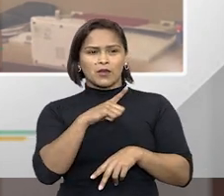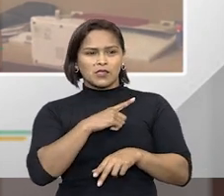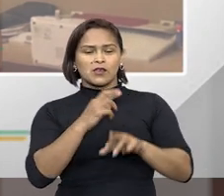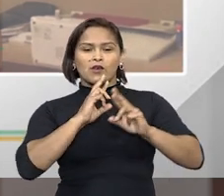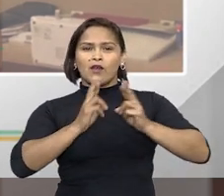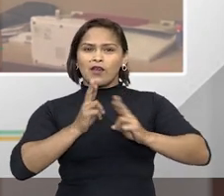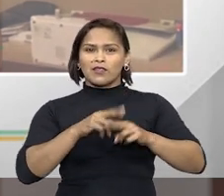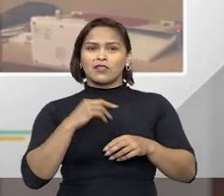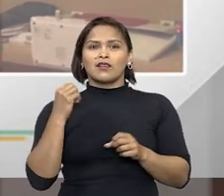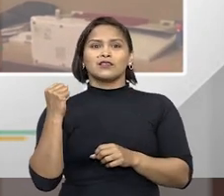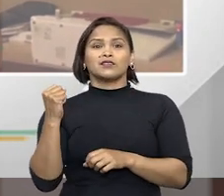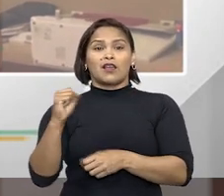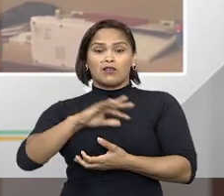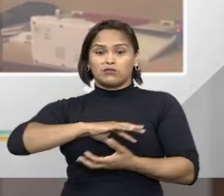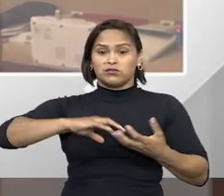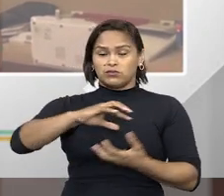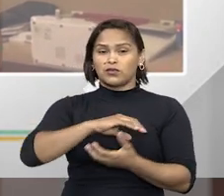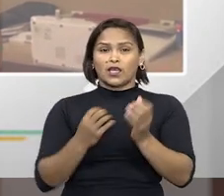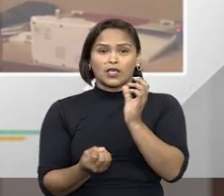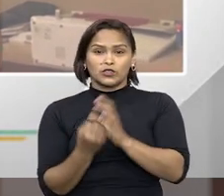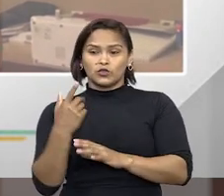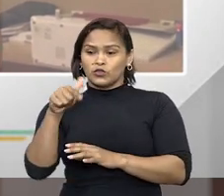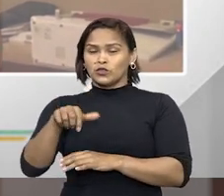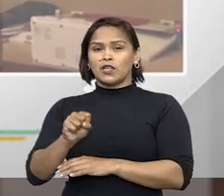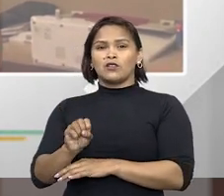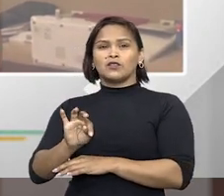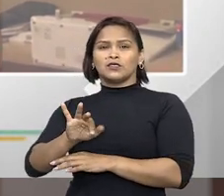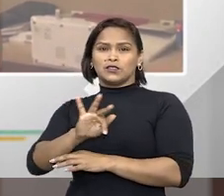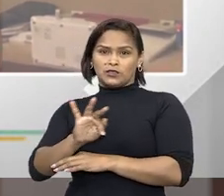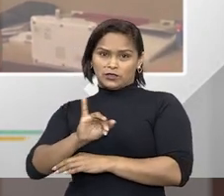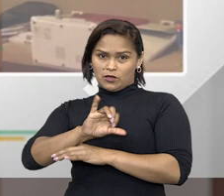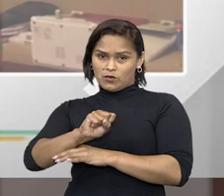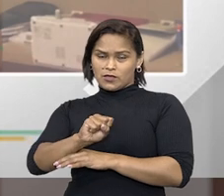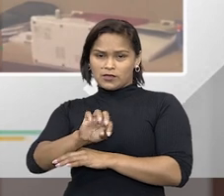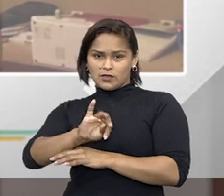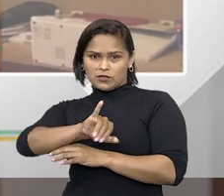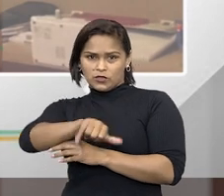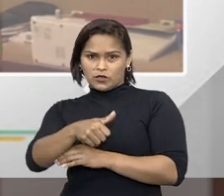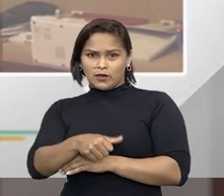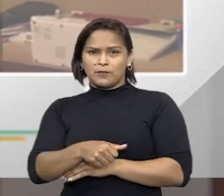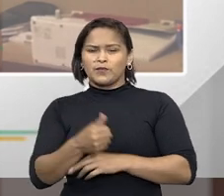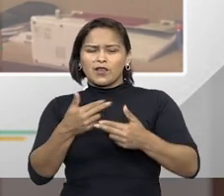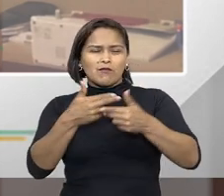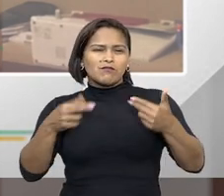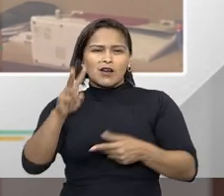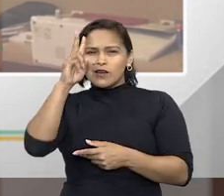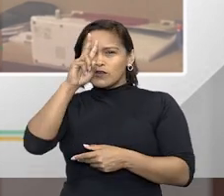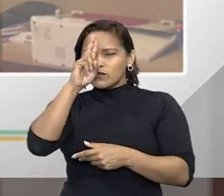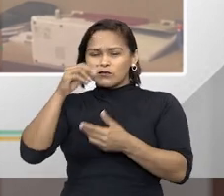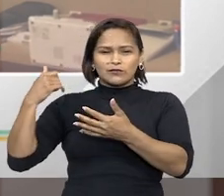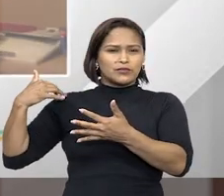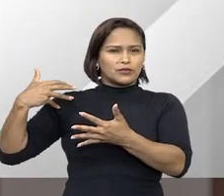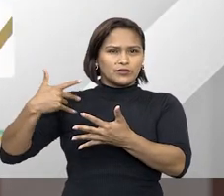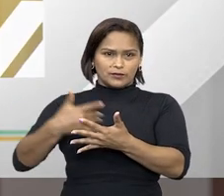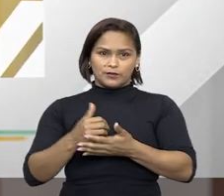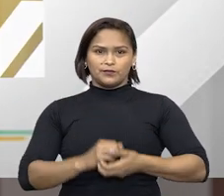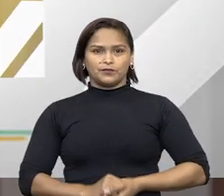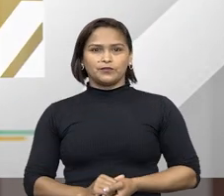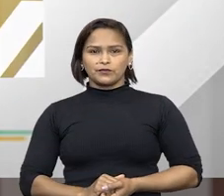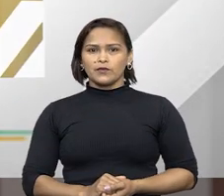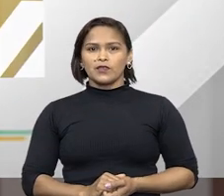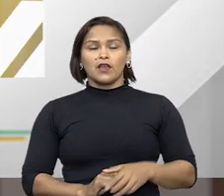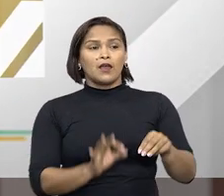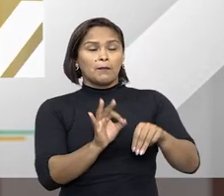dessa crise que ensejou a criação do STJ. É muita história ainda. Ministro